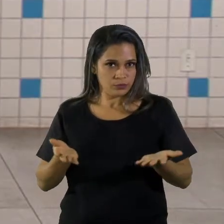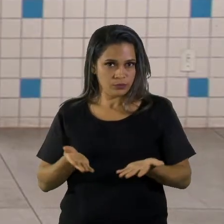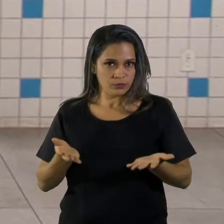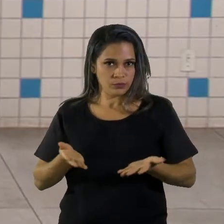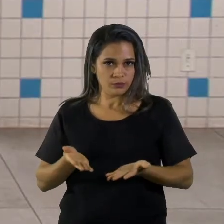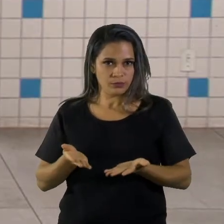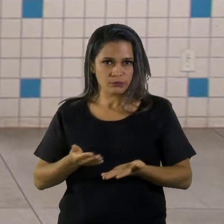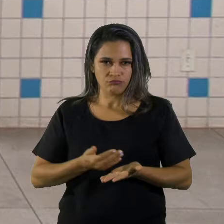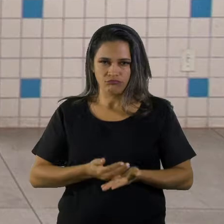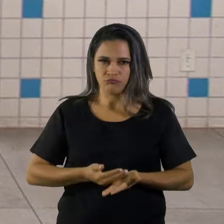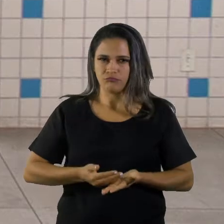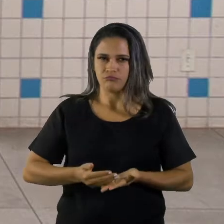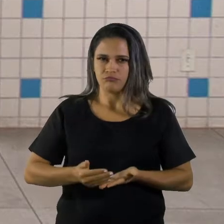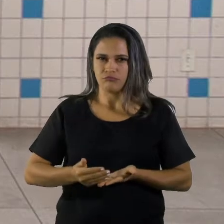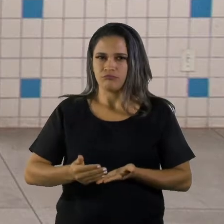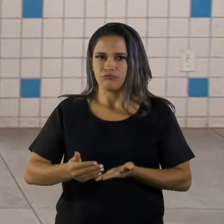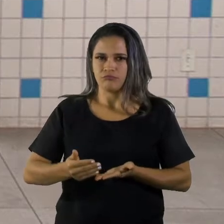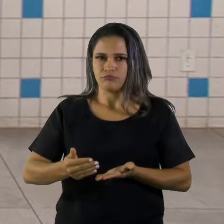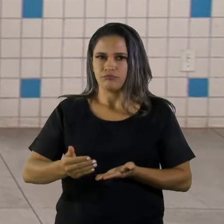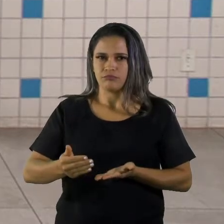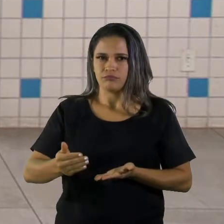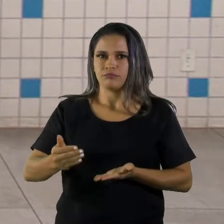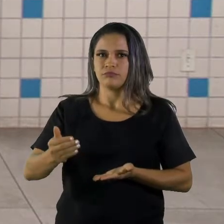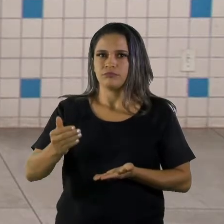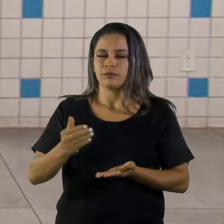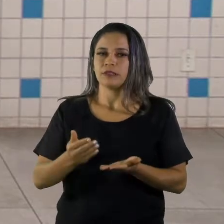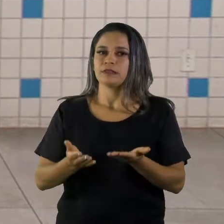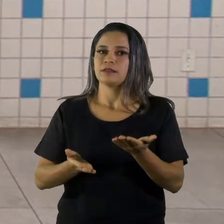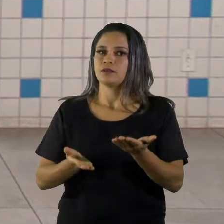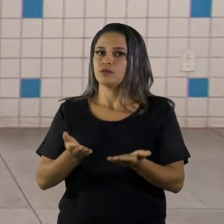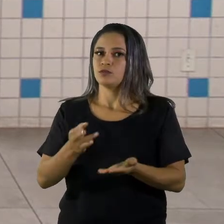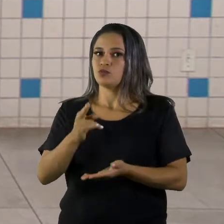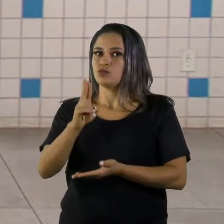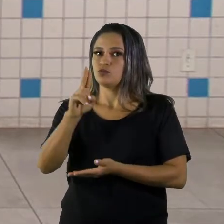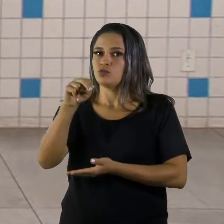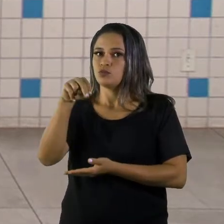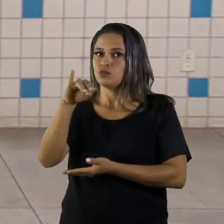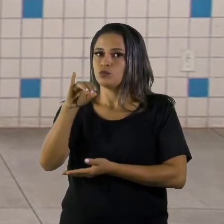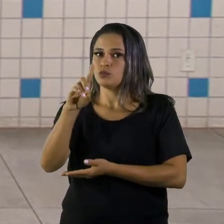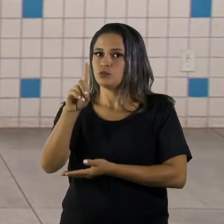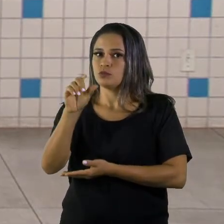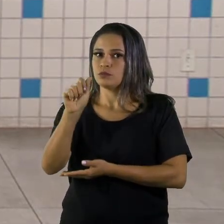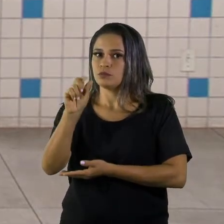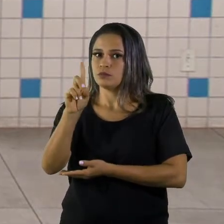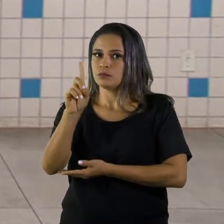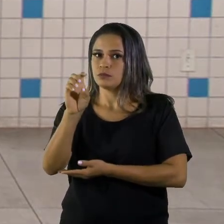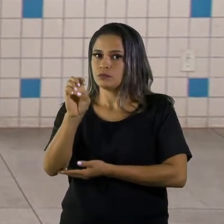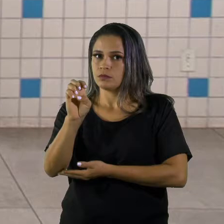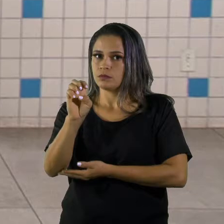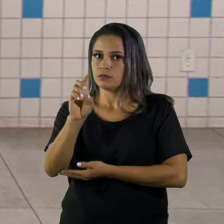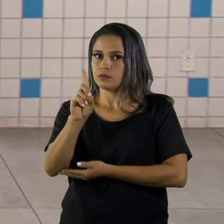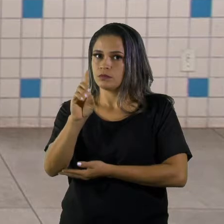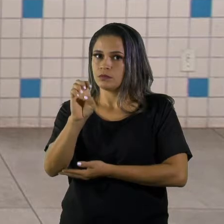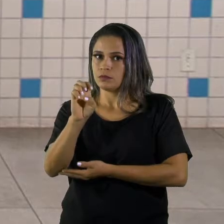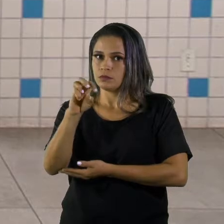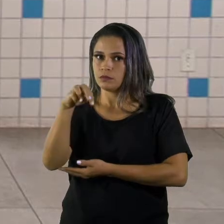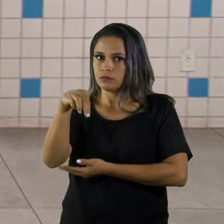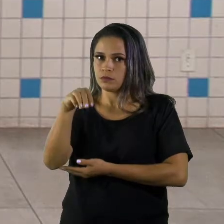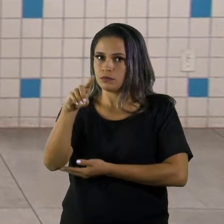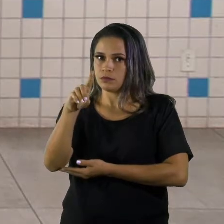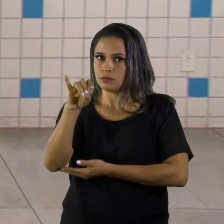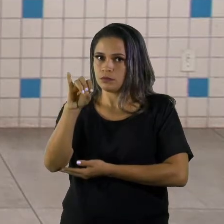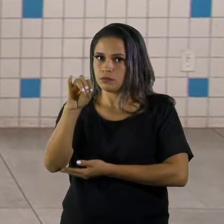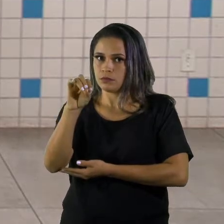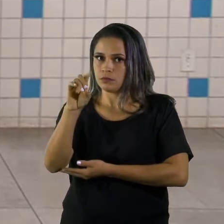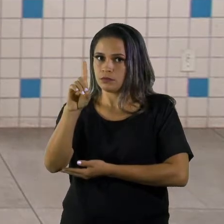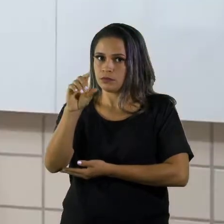daremos continuidade a unidades de medida, mas especificamente, pessoal, dentro de medidas de comprimento,